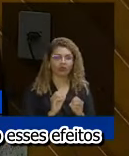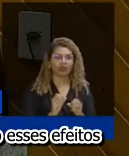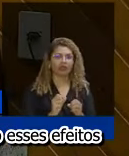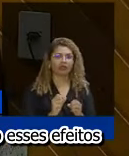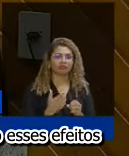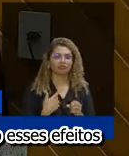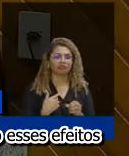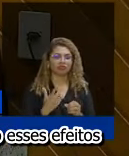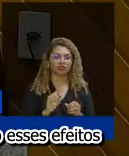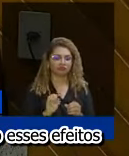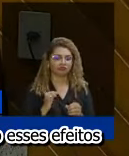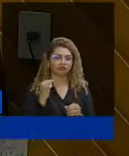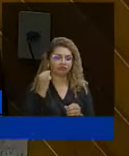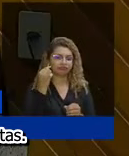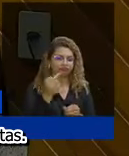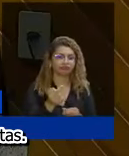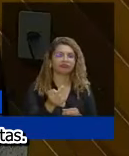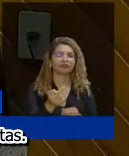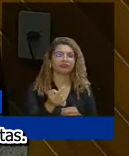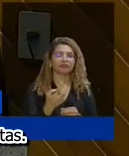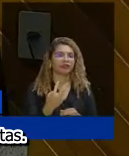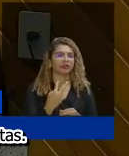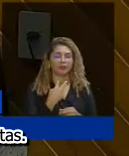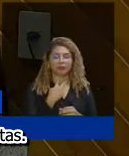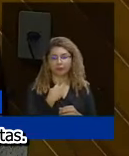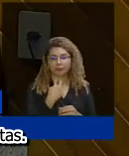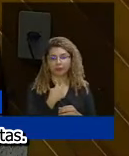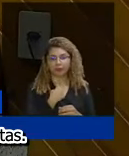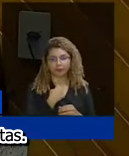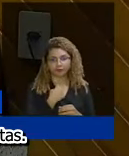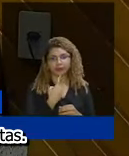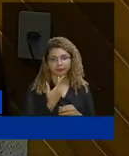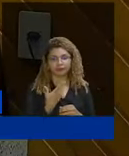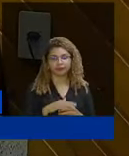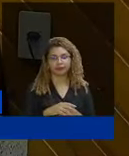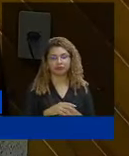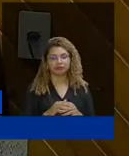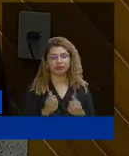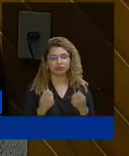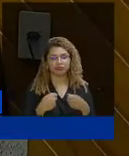concorreu, persistindo esses efeitos após esse período até a efetiva prestação de contas.